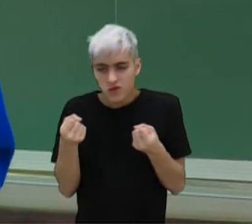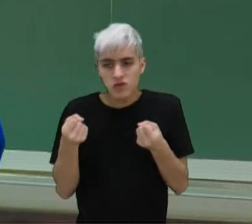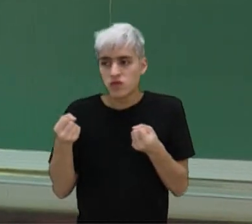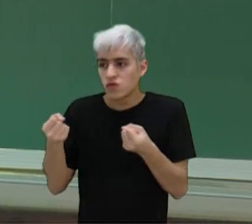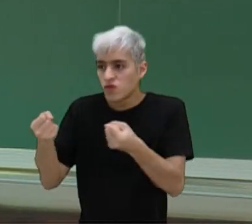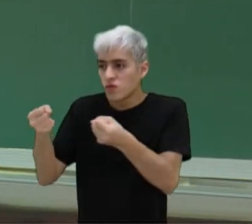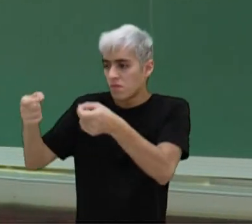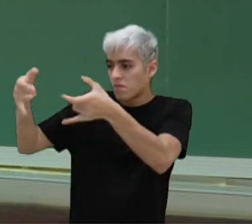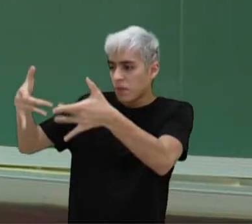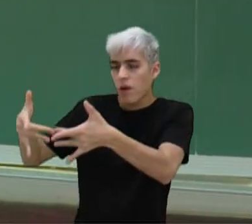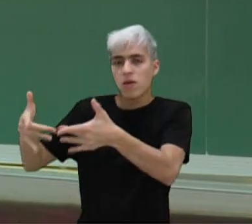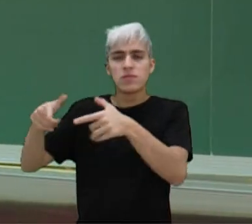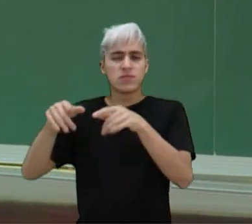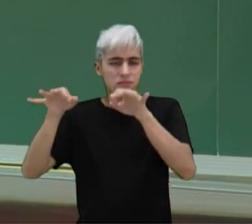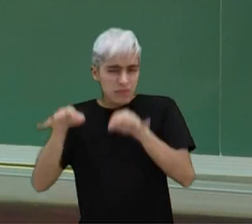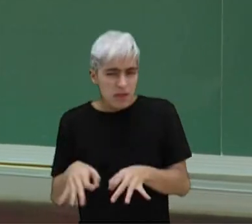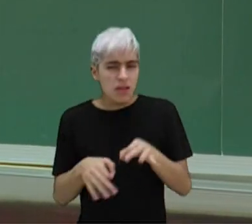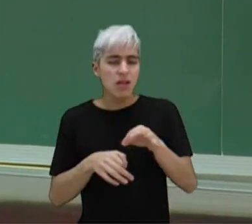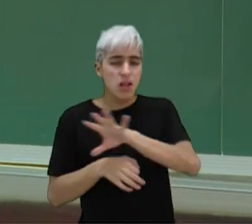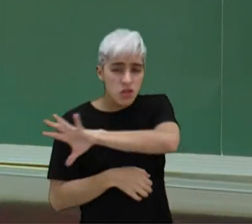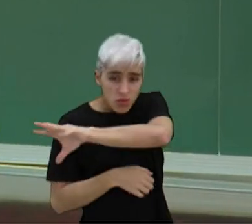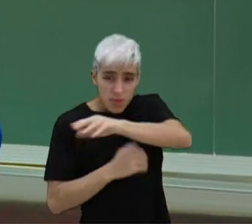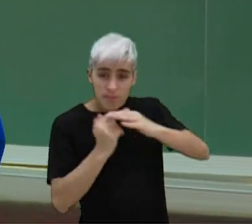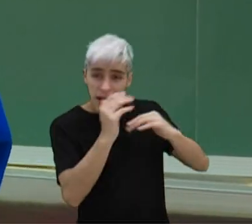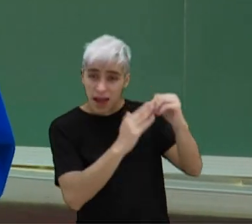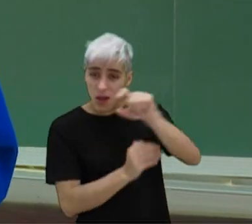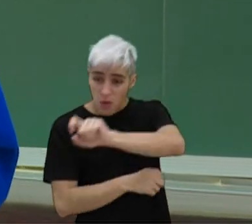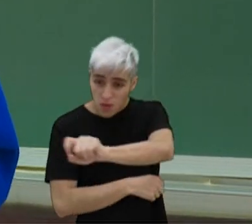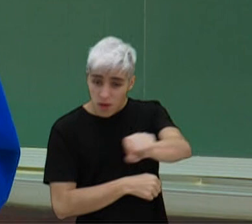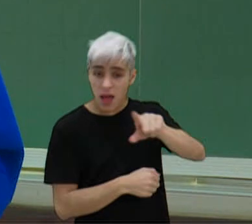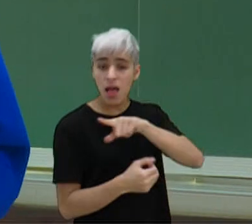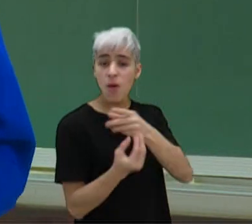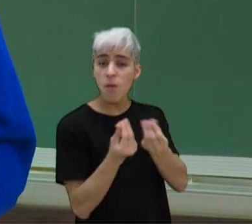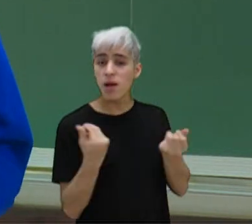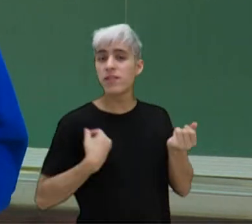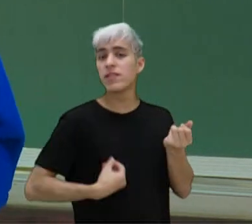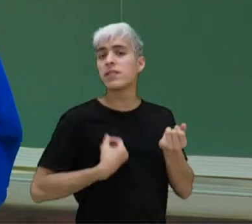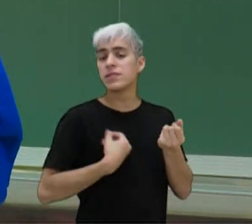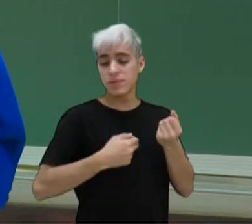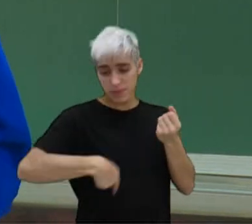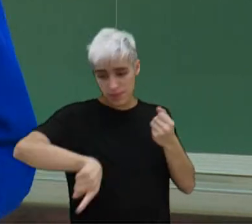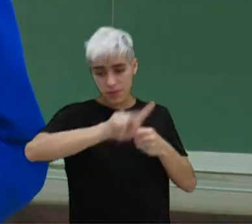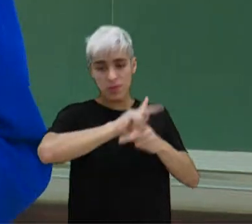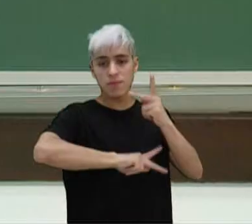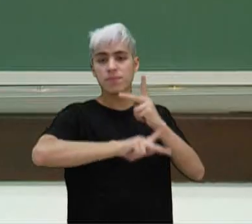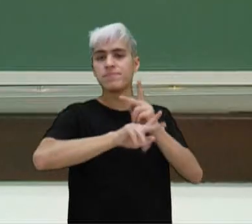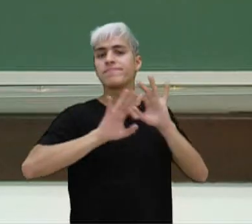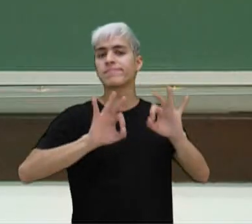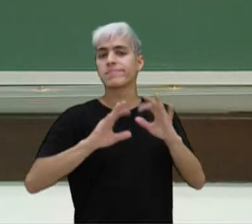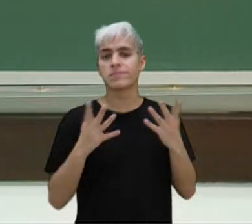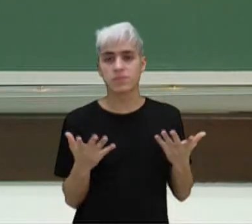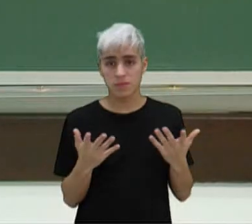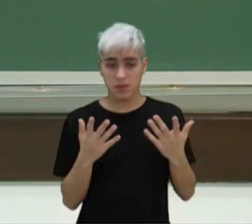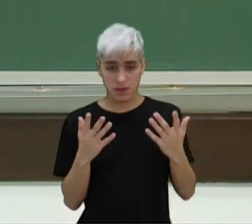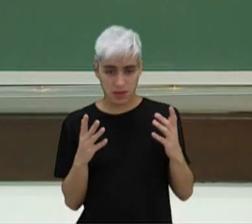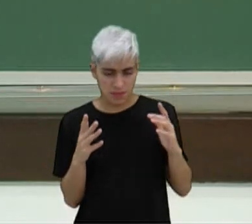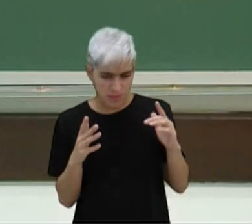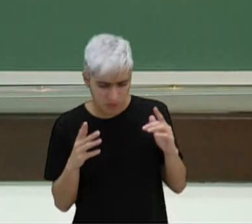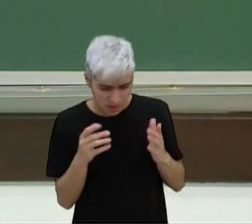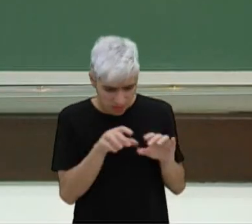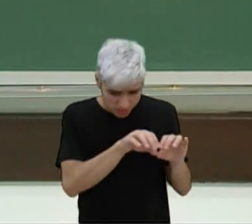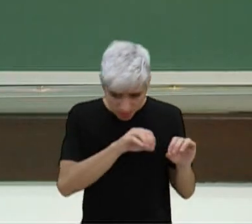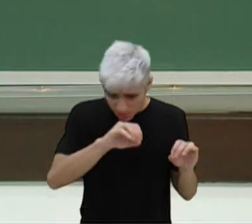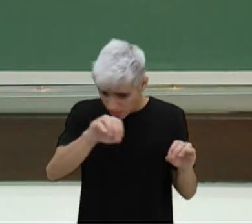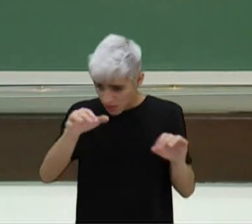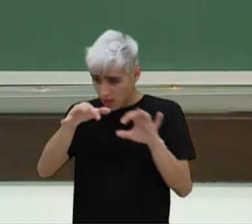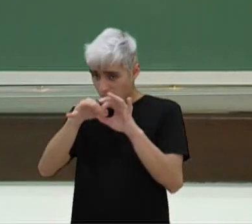das cidades. Então, todas essas práticas estão relacionadas à qualidade de vida da população. E quando a gente relaciona saneamento